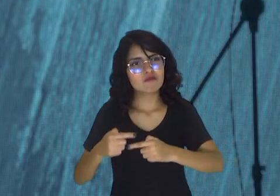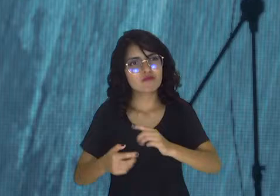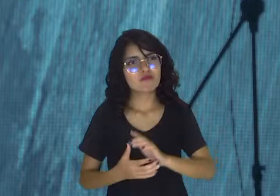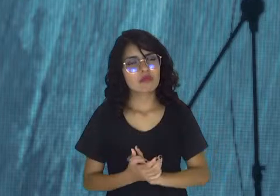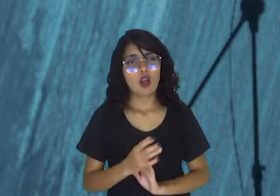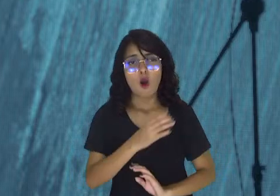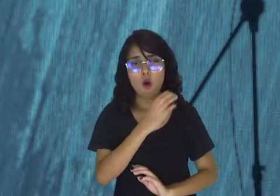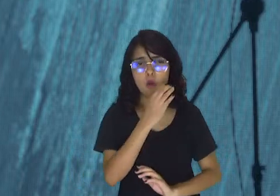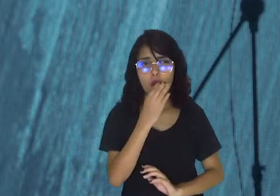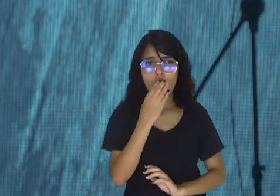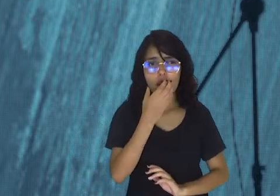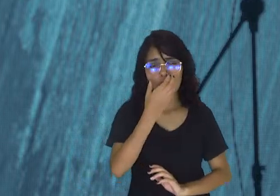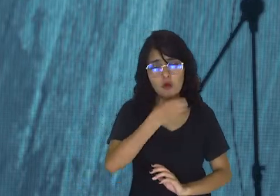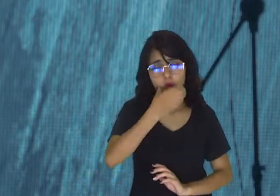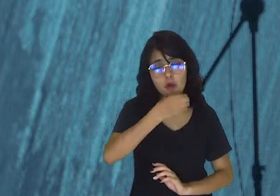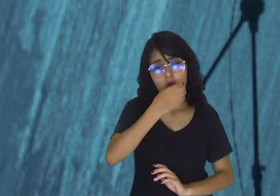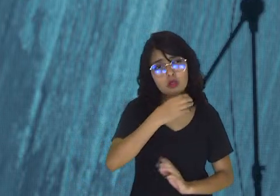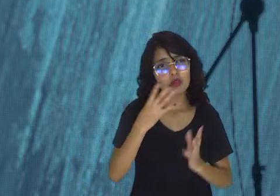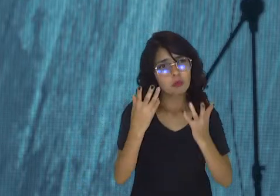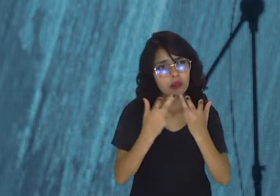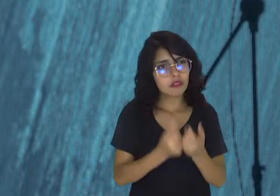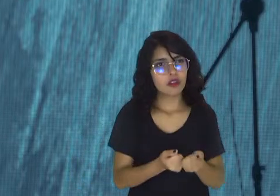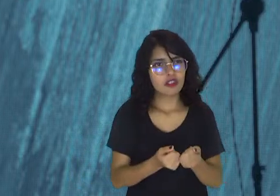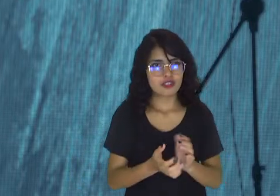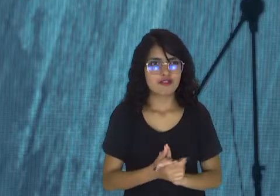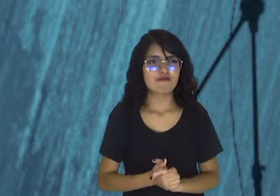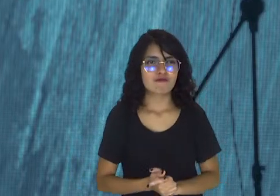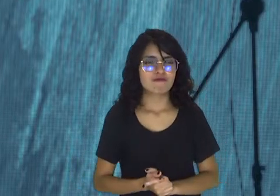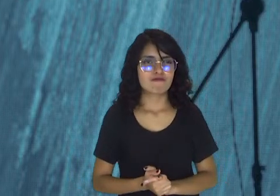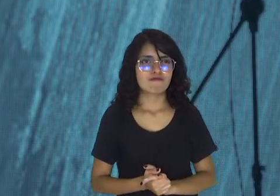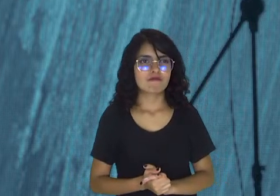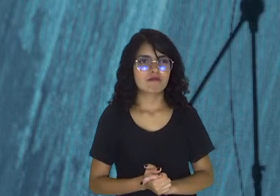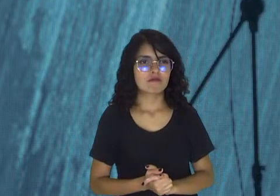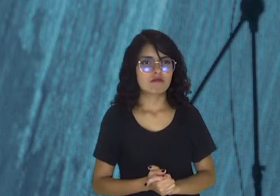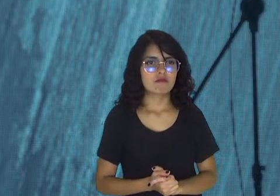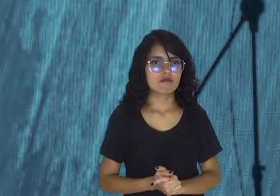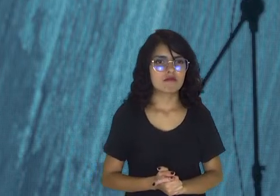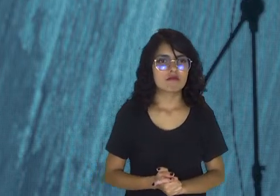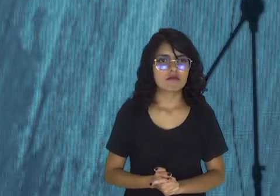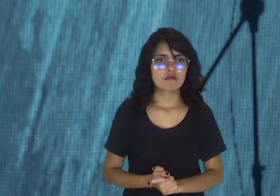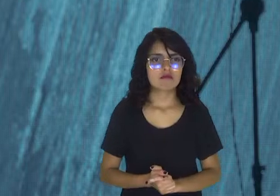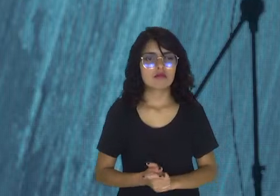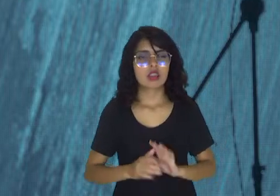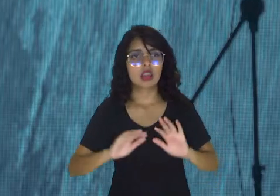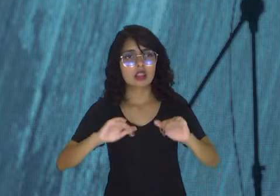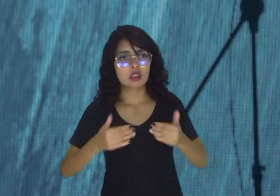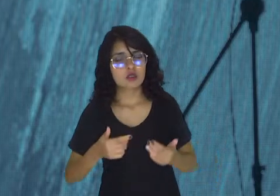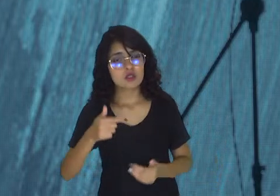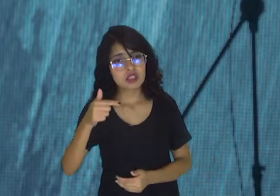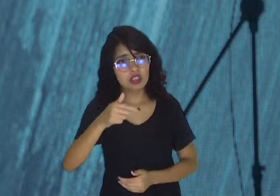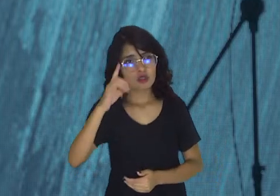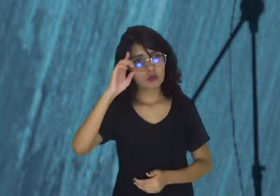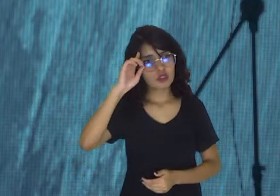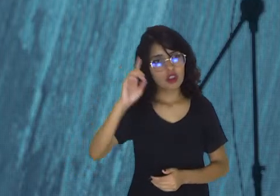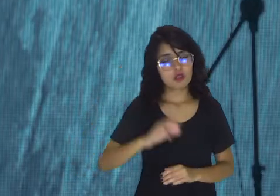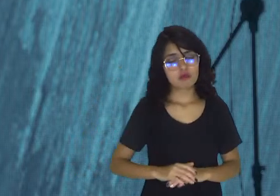dia. Tudo começa com Deus, a razão de tudo. Que coisa assim